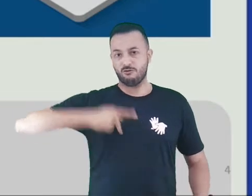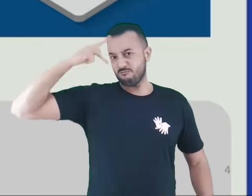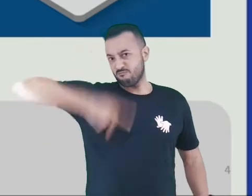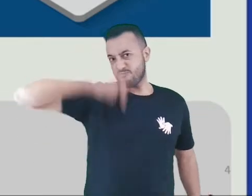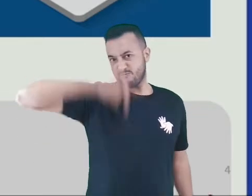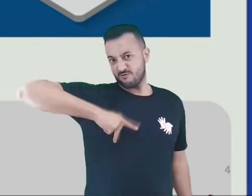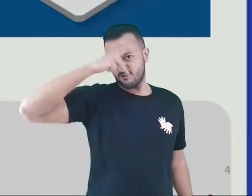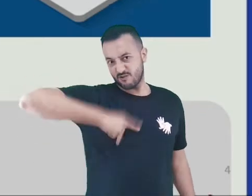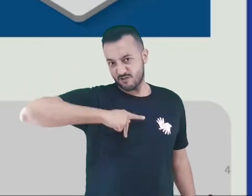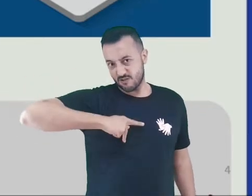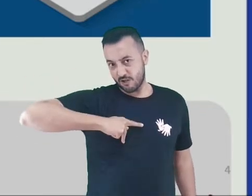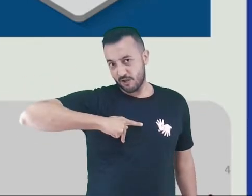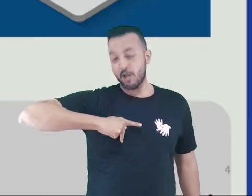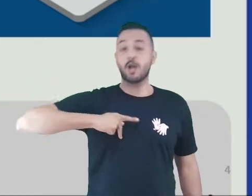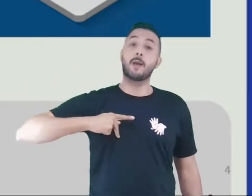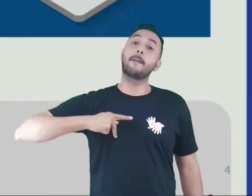possessivos,